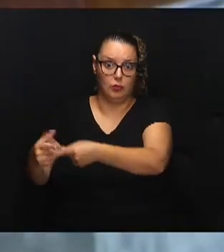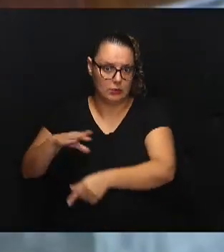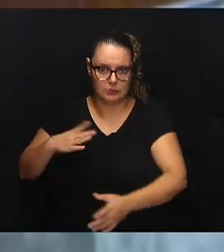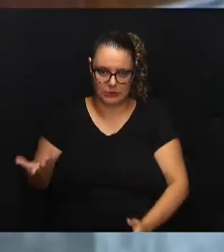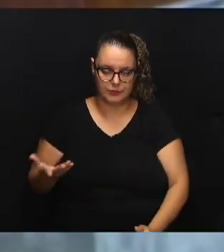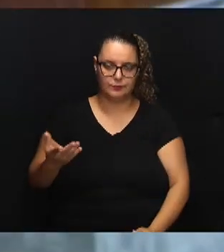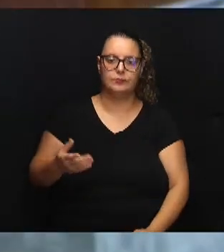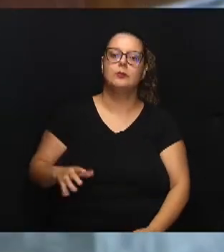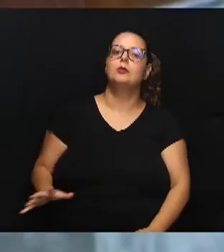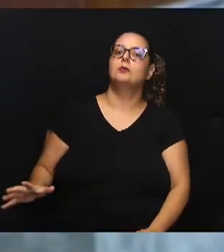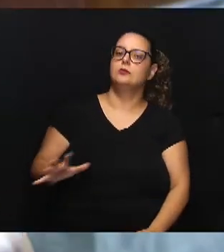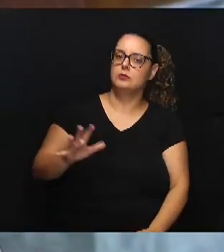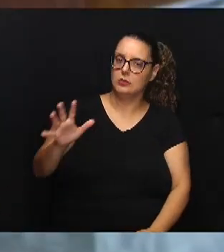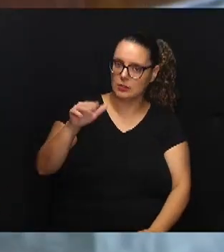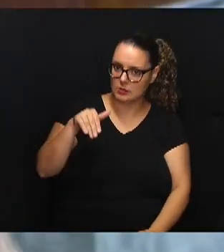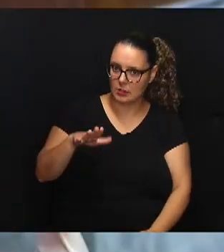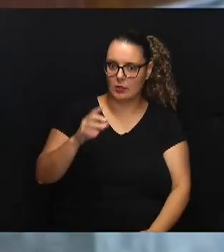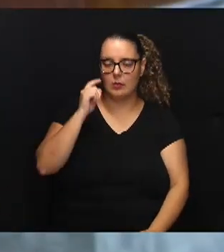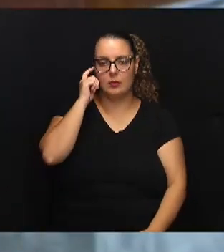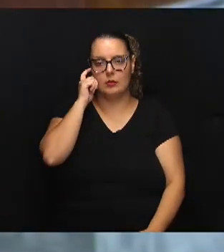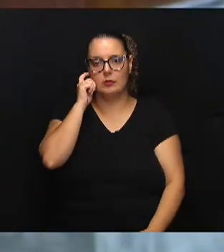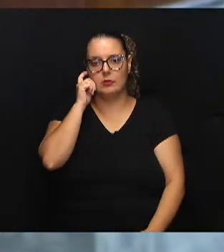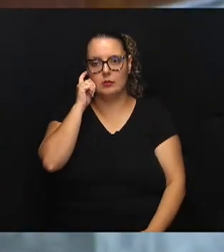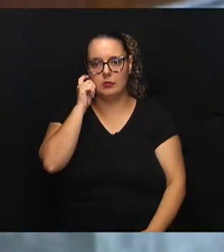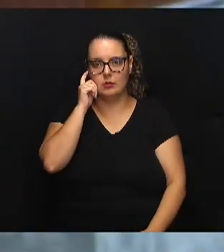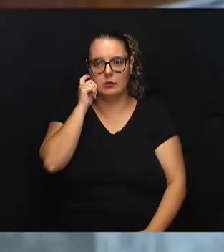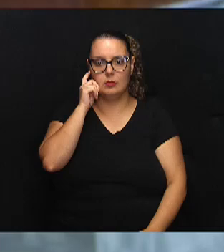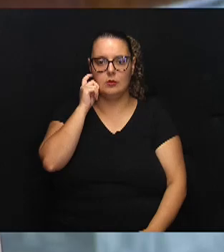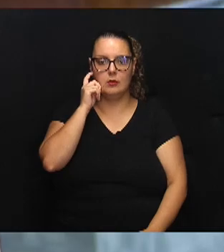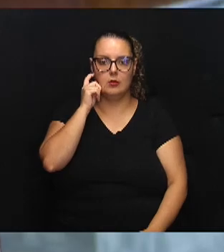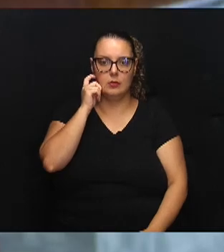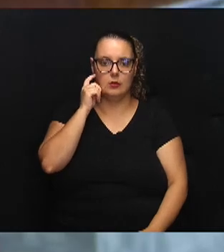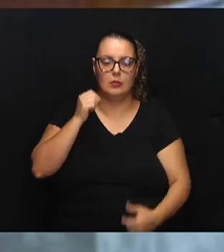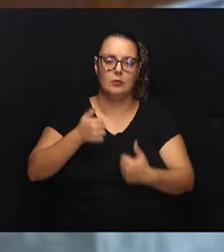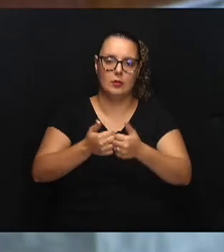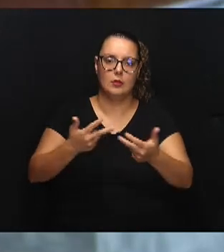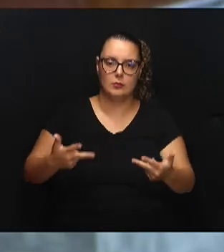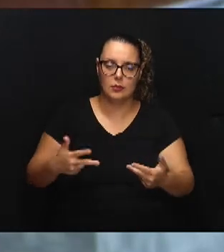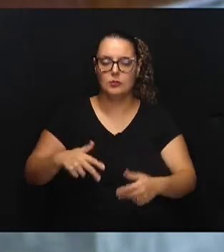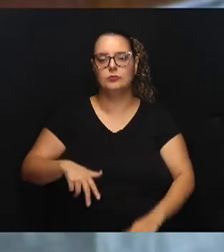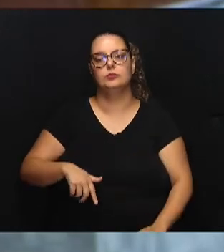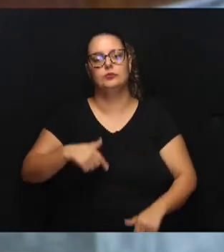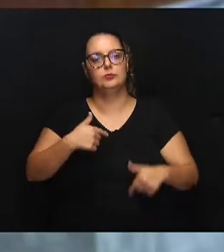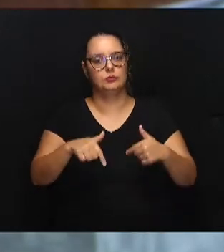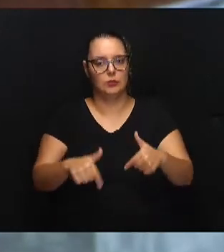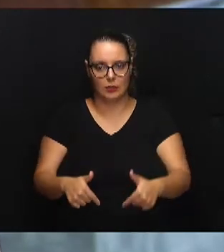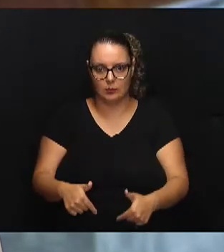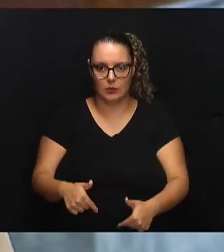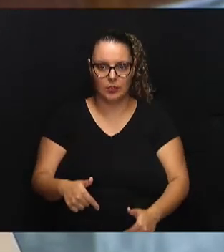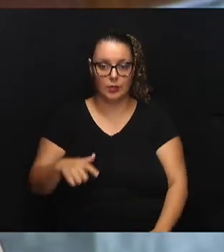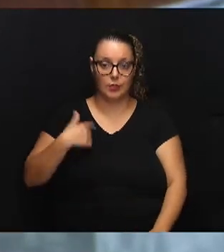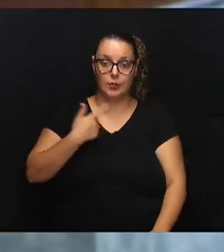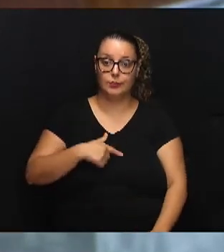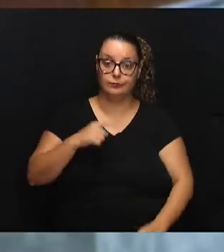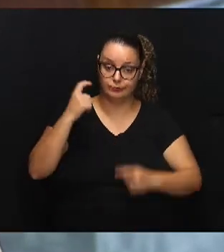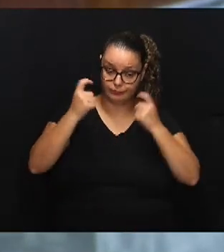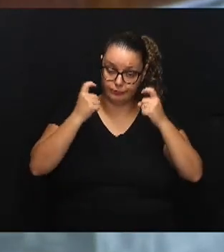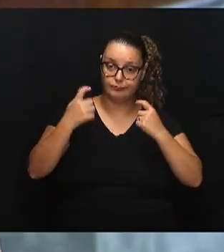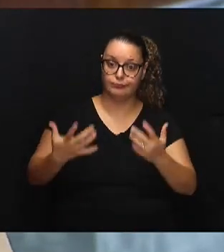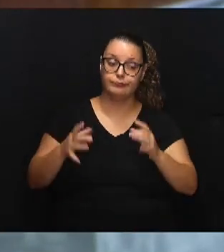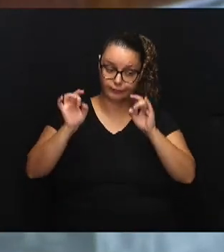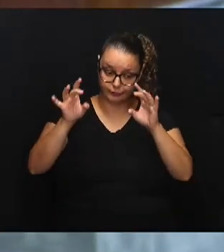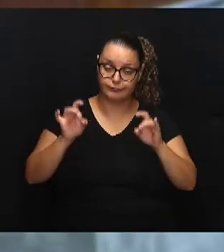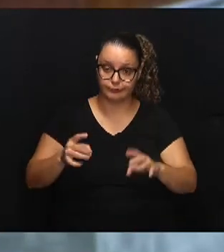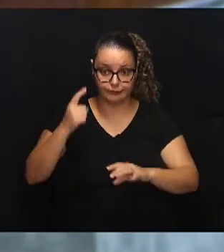iria encarecer demais o meio de transporte do trabalhador e a gente fica muito preocupado,